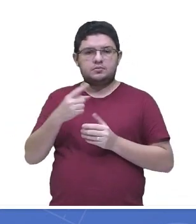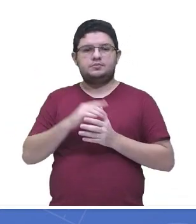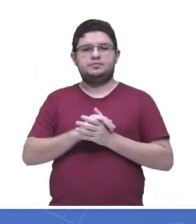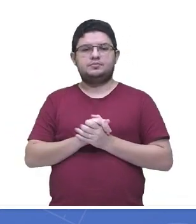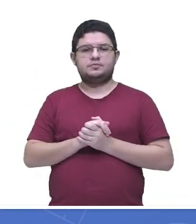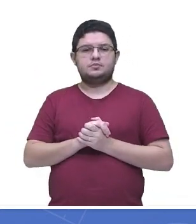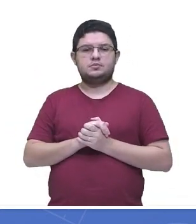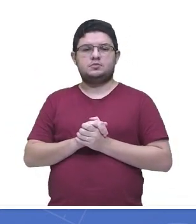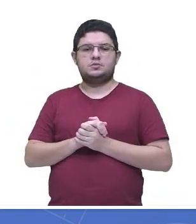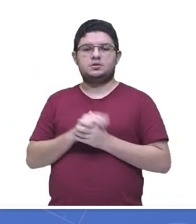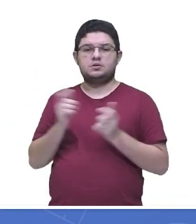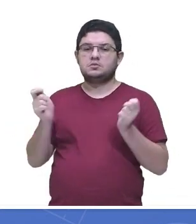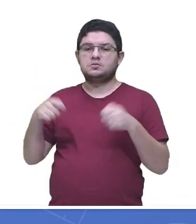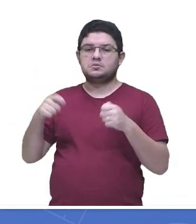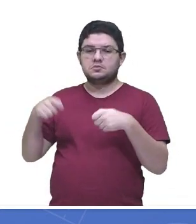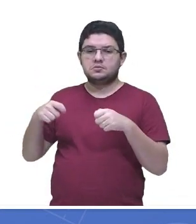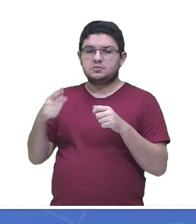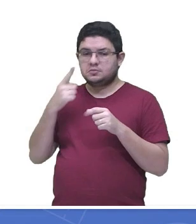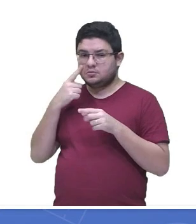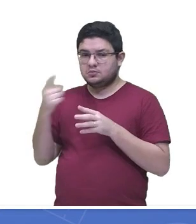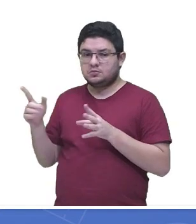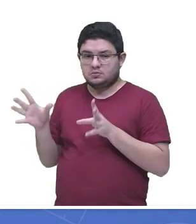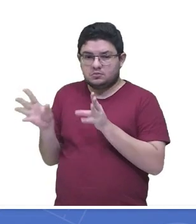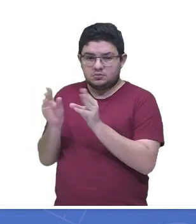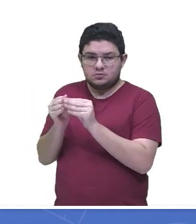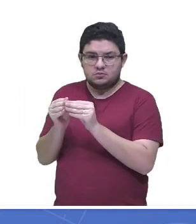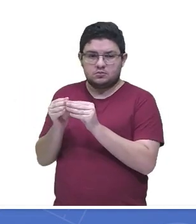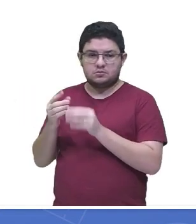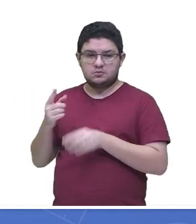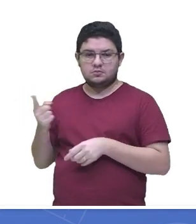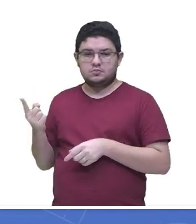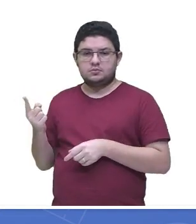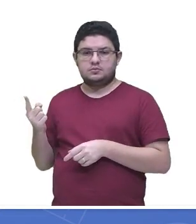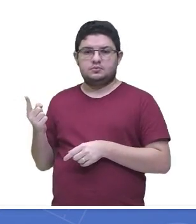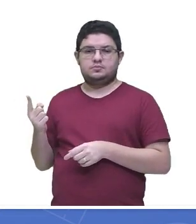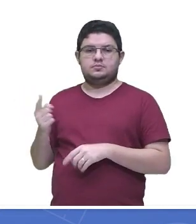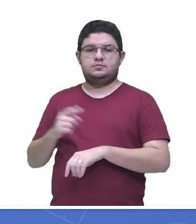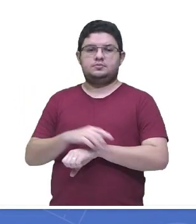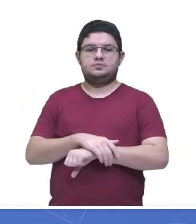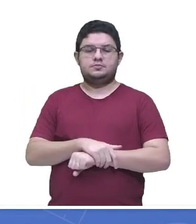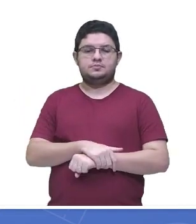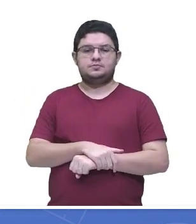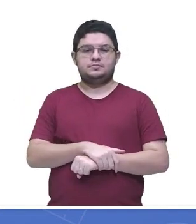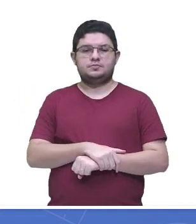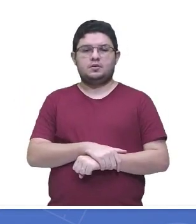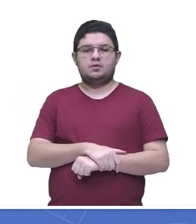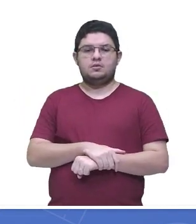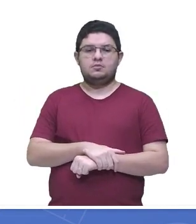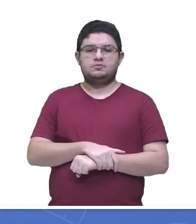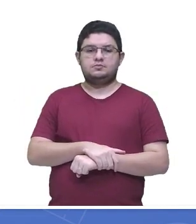wasn't, wasn't, e were not pode ficar weren't. Na língua